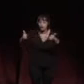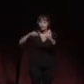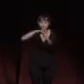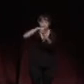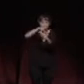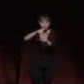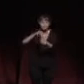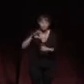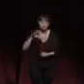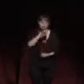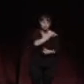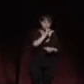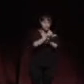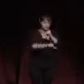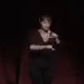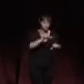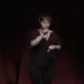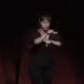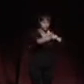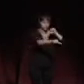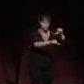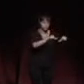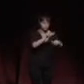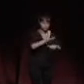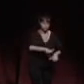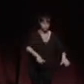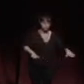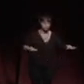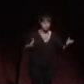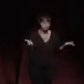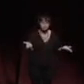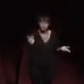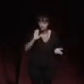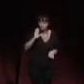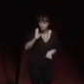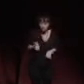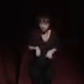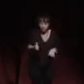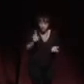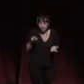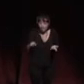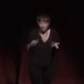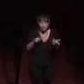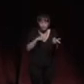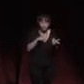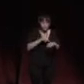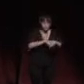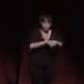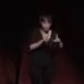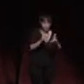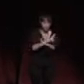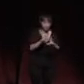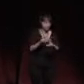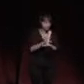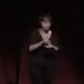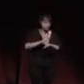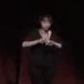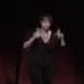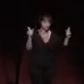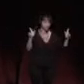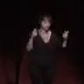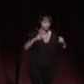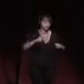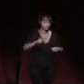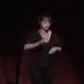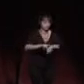e desaparecem é muito grande. As crianças estão com essa matriz, essa relação com o tempo. A leitura